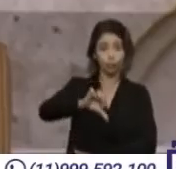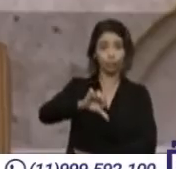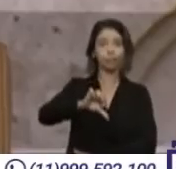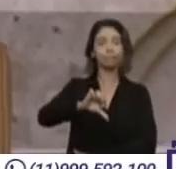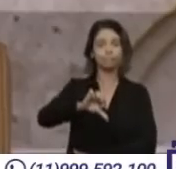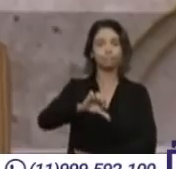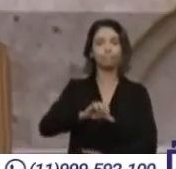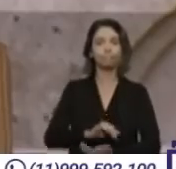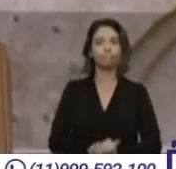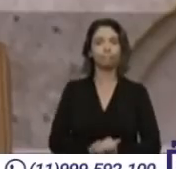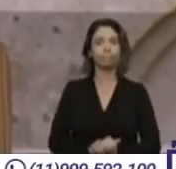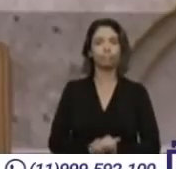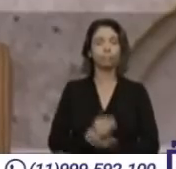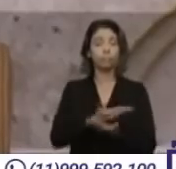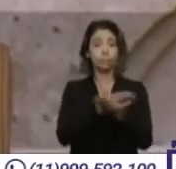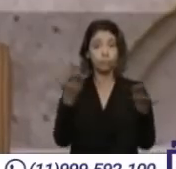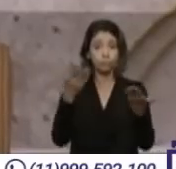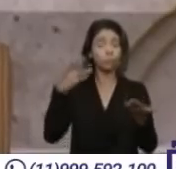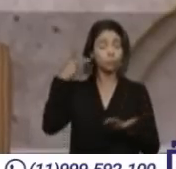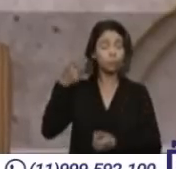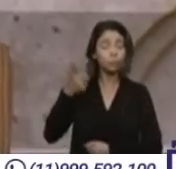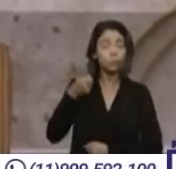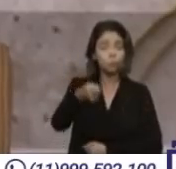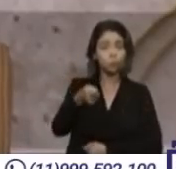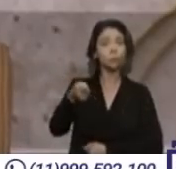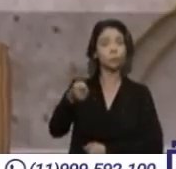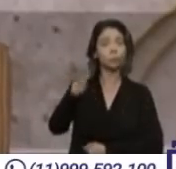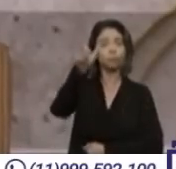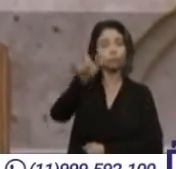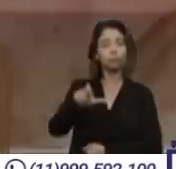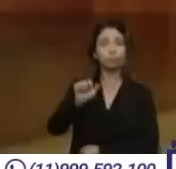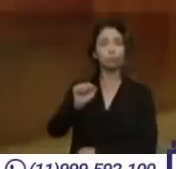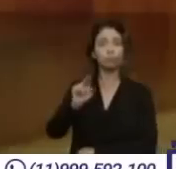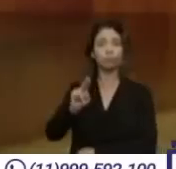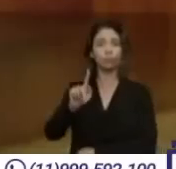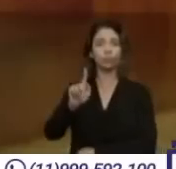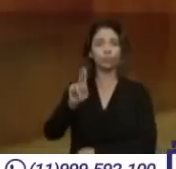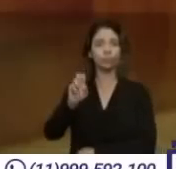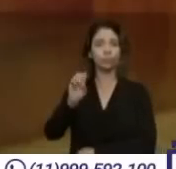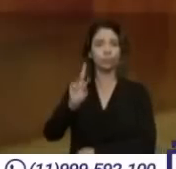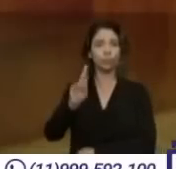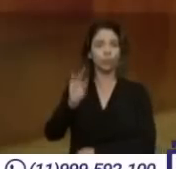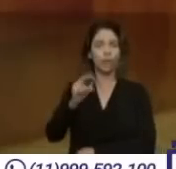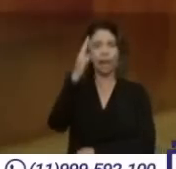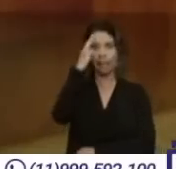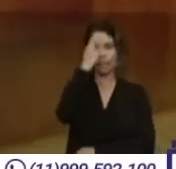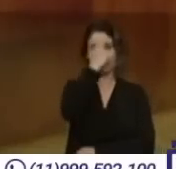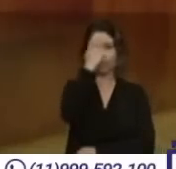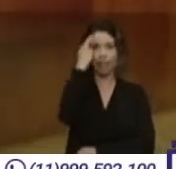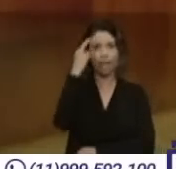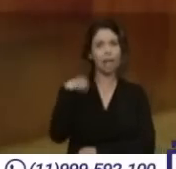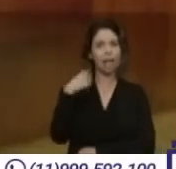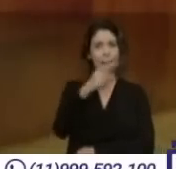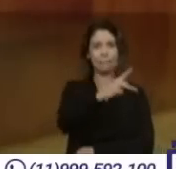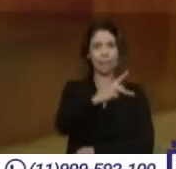1969. Senhor Procurador-Geral da República, Dr. Augusto Aras, senhor Presidente do